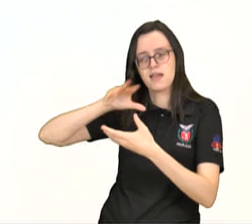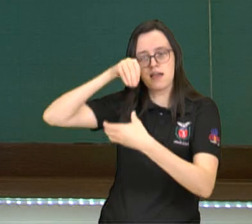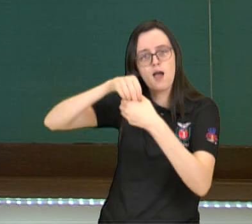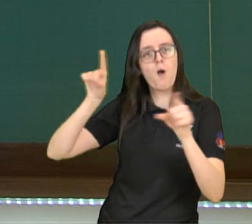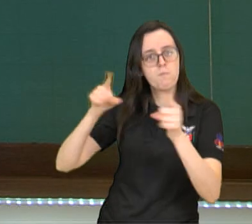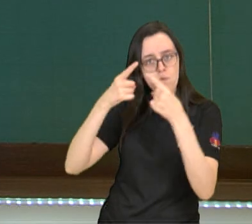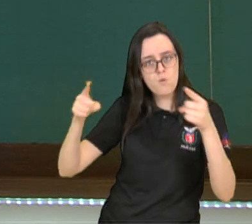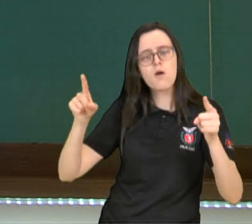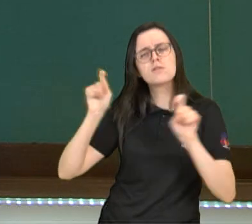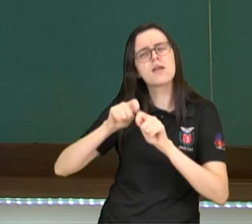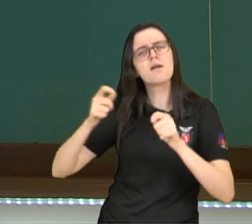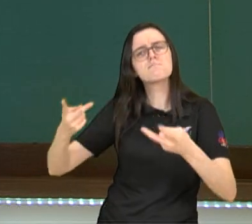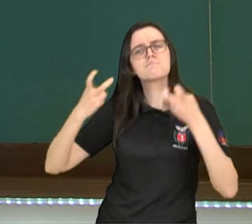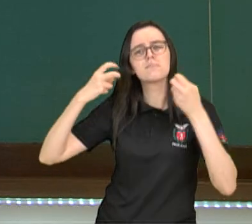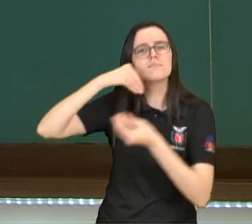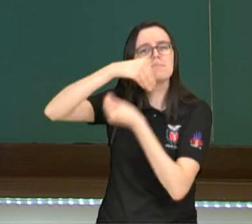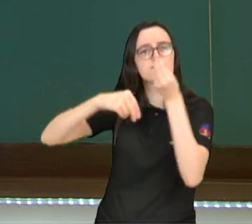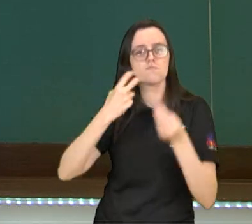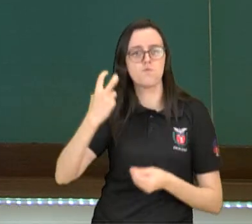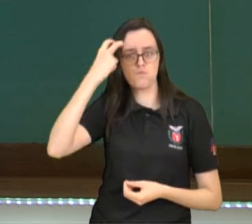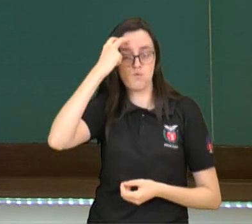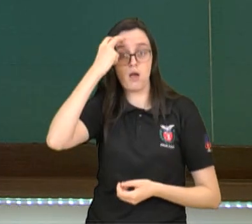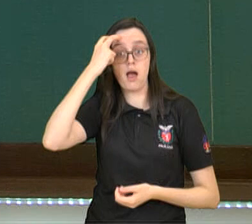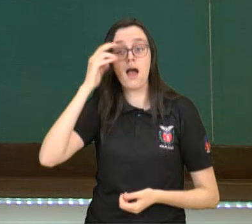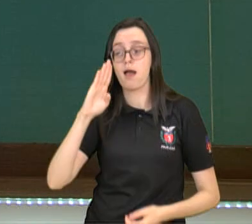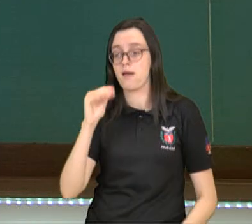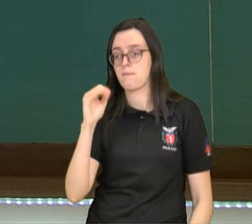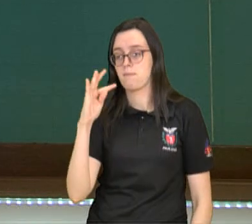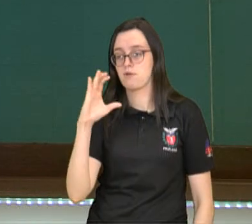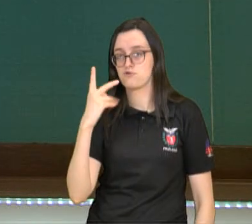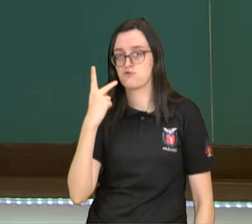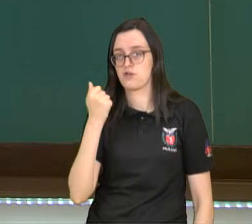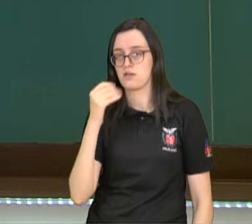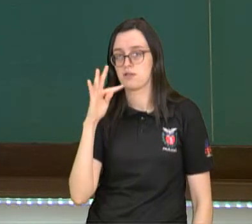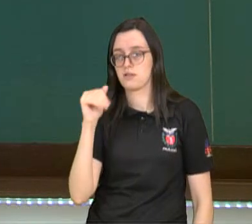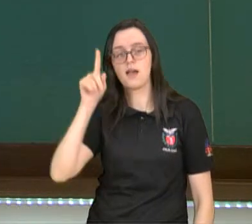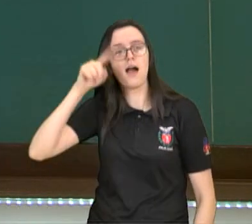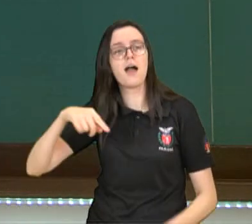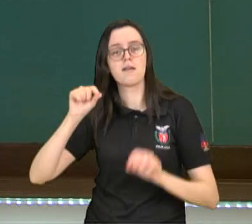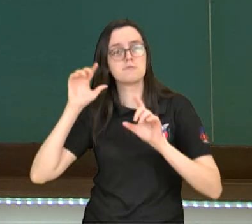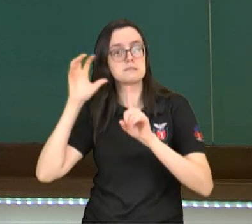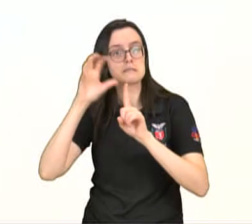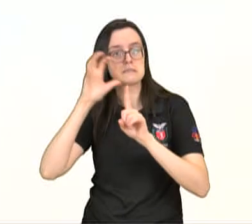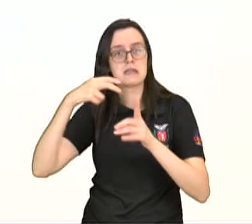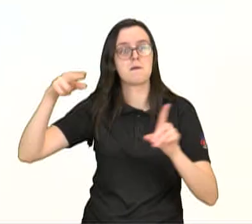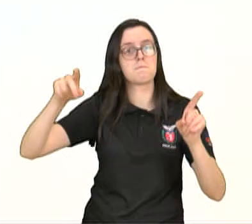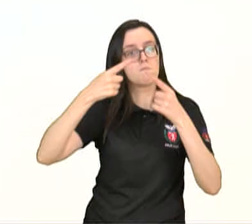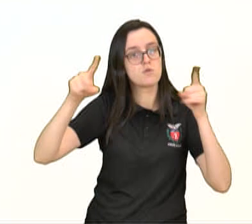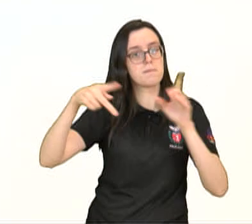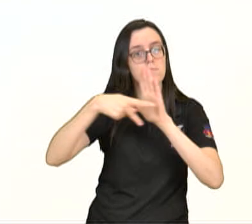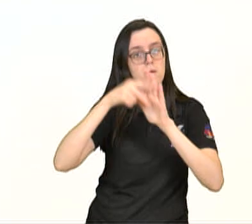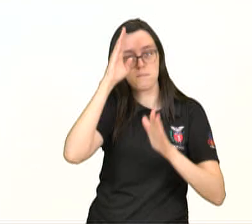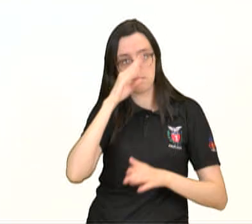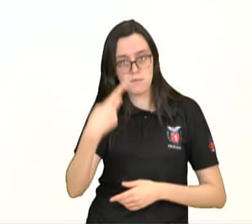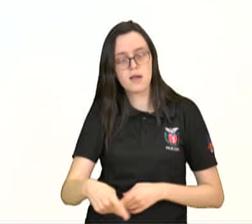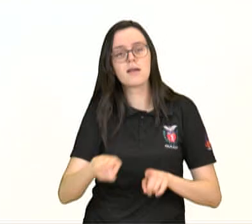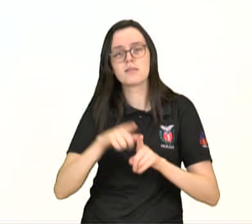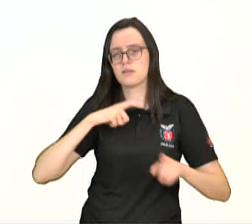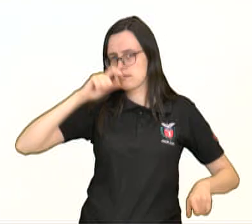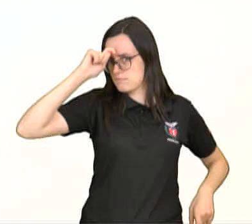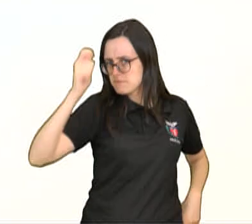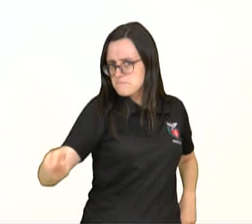essa miscigenação de culturas, a bachata já como elemento que influencia a música brasileira. Então, alguns cantores